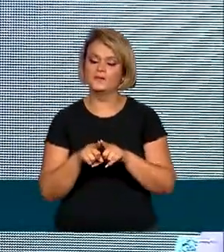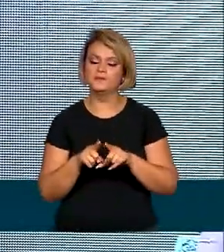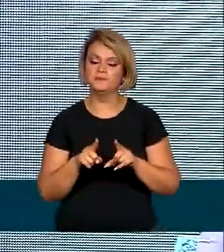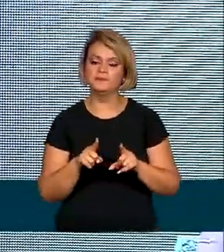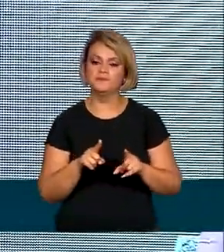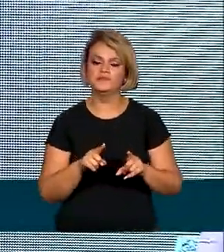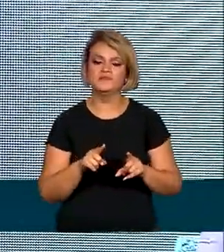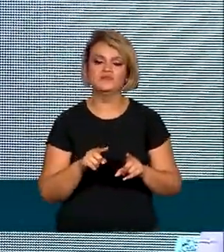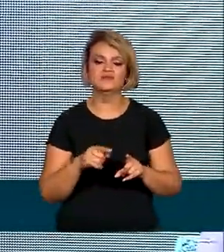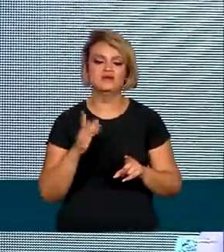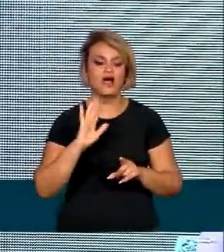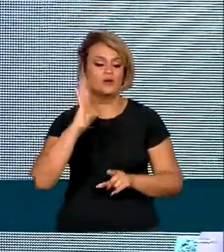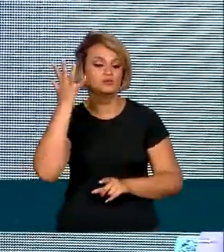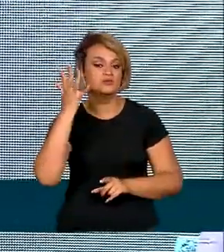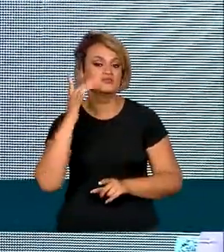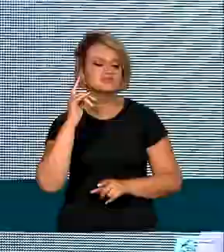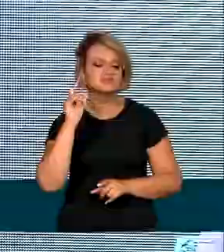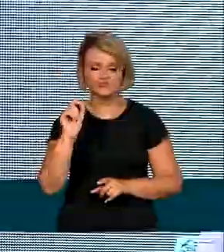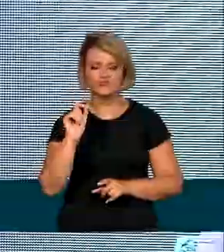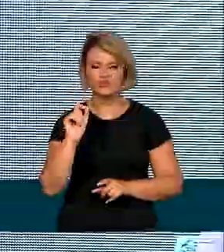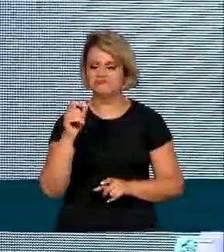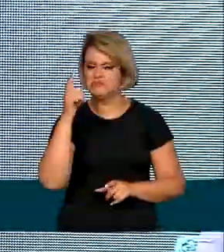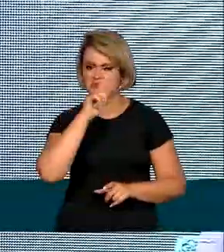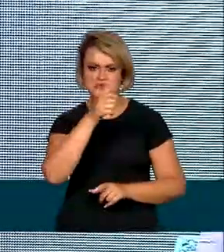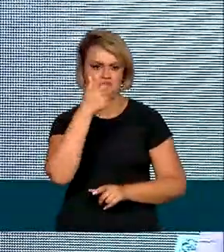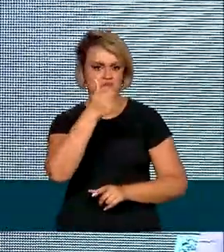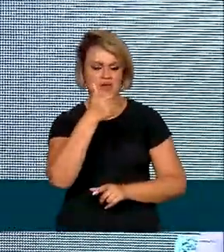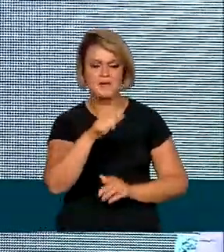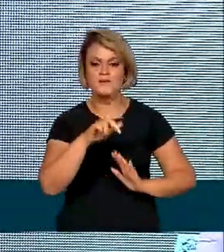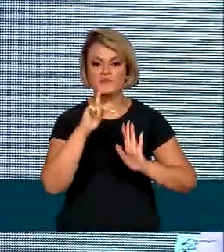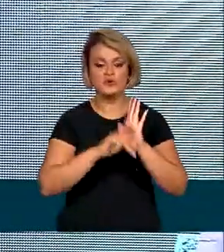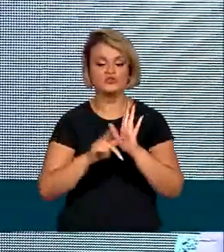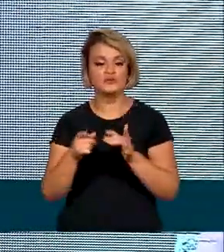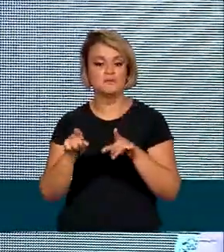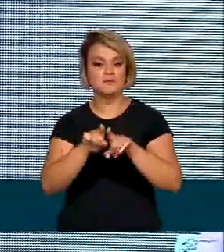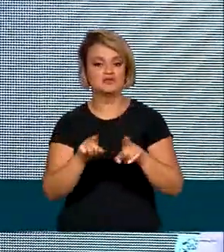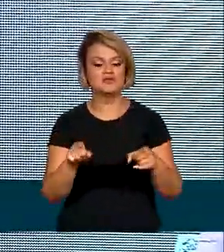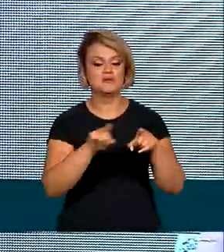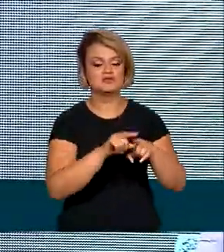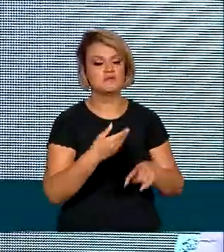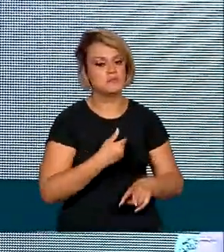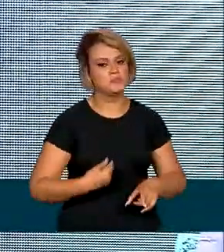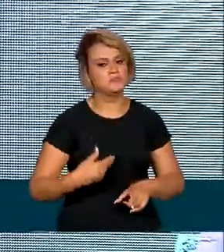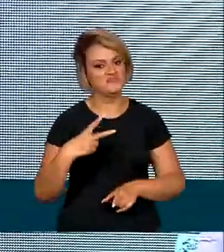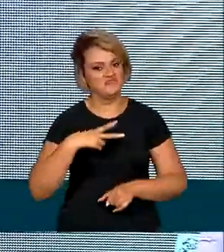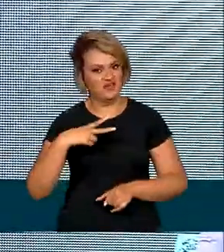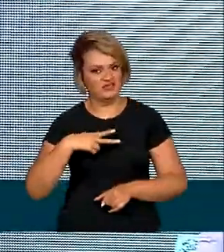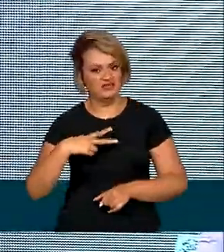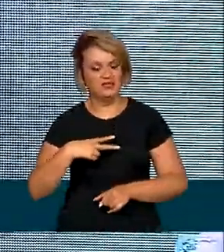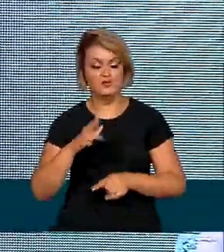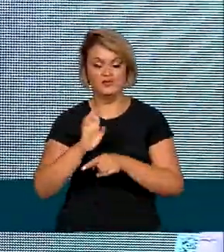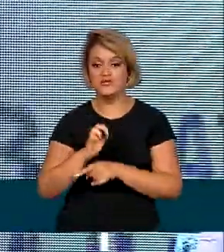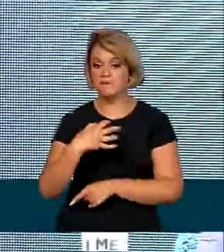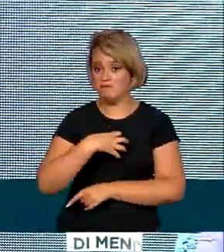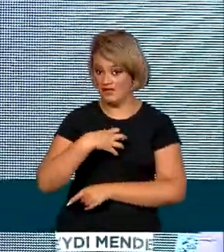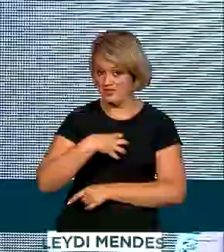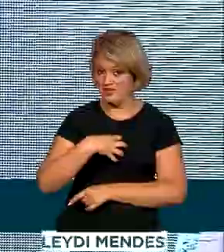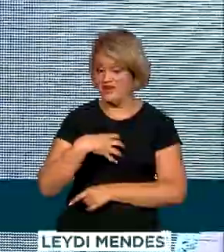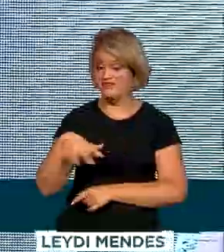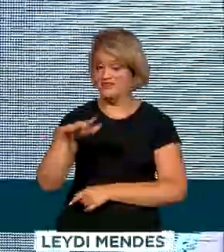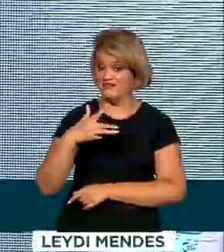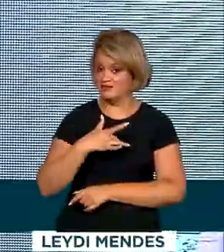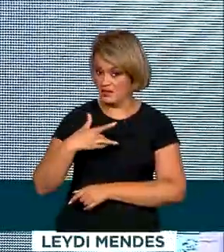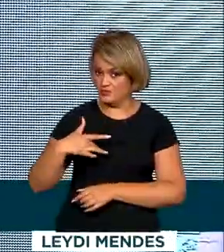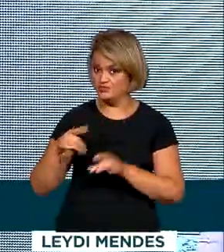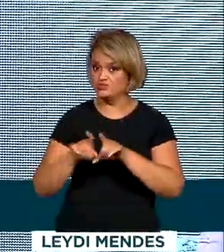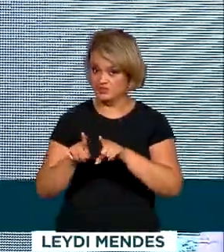é praticado com absoluto sucesso de parceria público privada no caso da Bahia inclusive na área